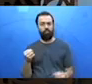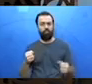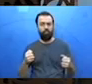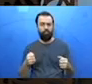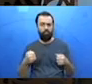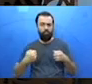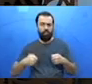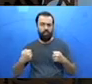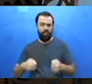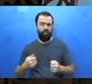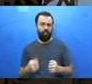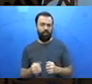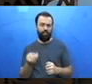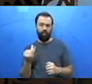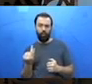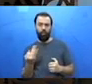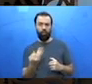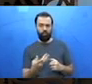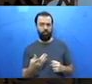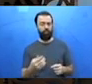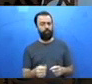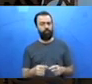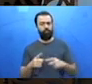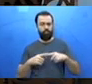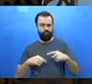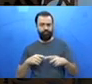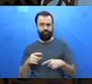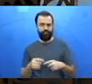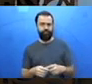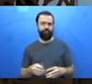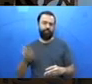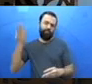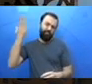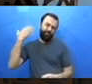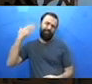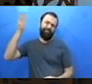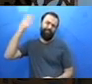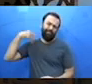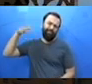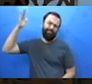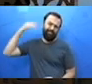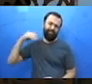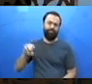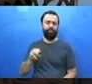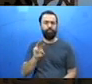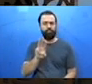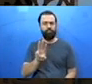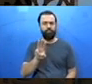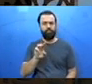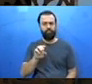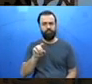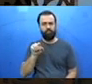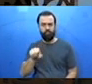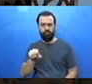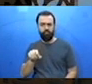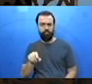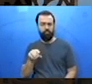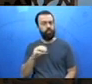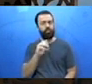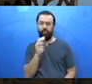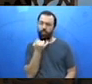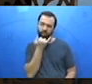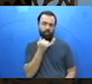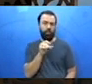contar objetos e coisas. E isso aconteceu há mais de 30 mil